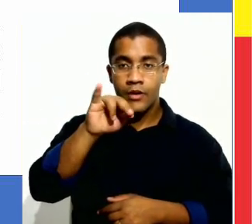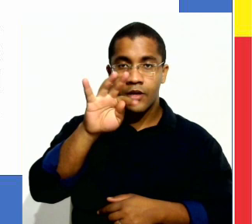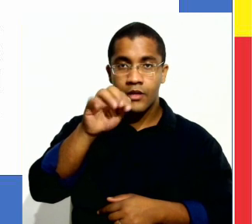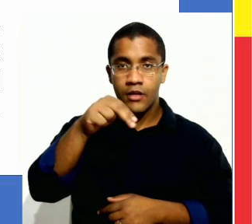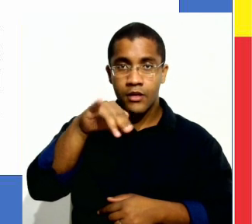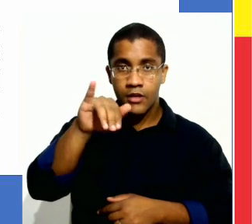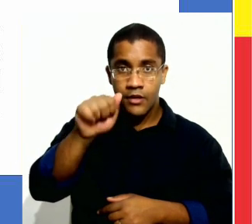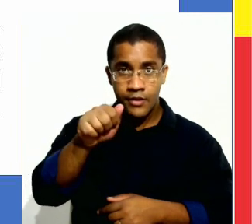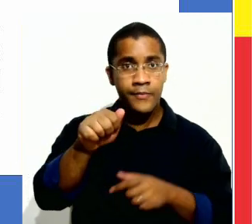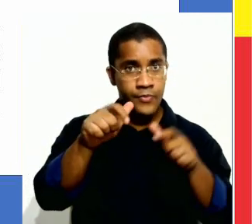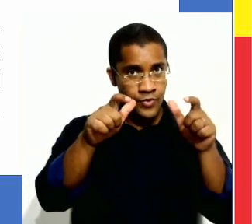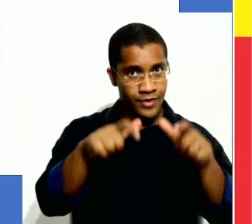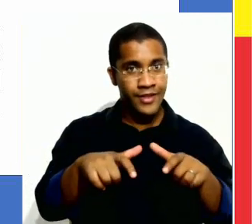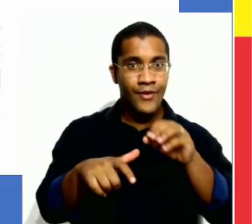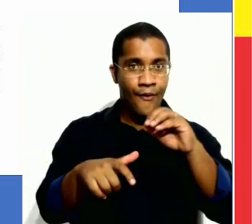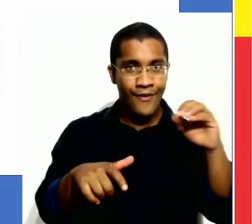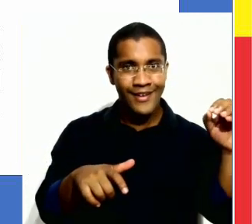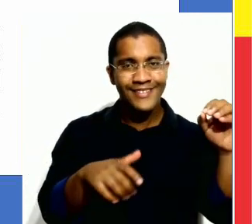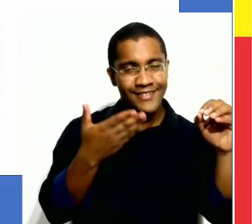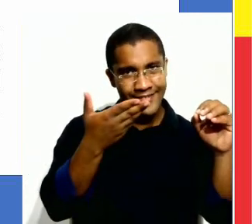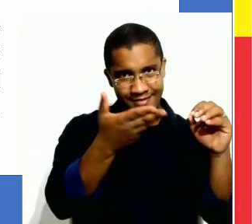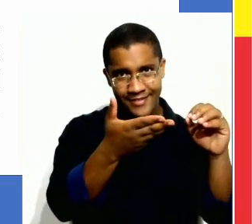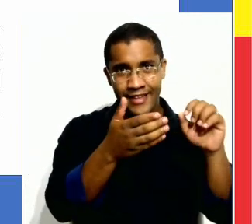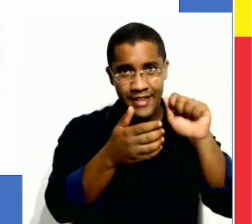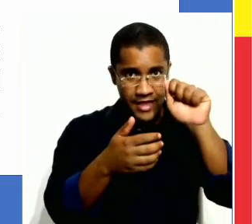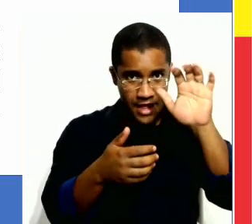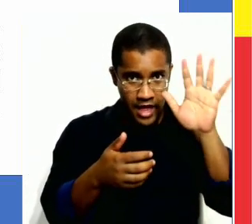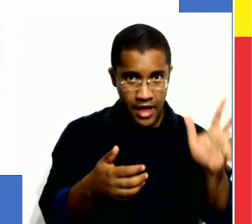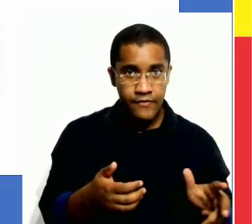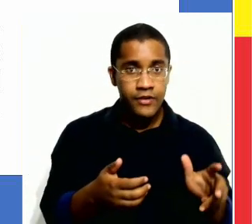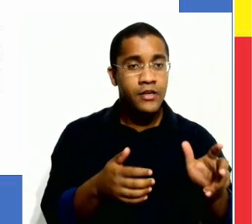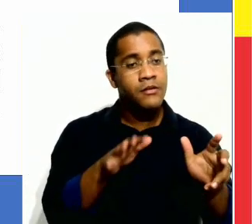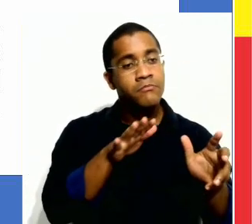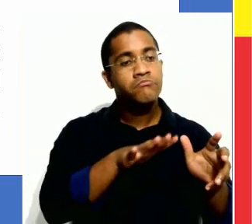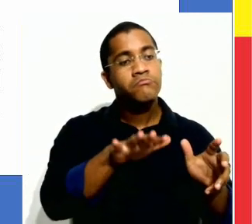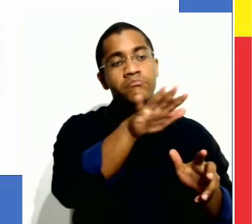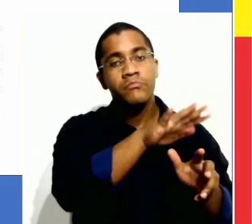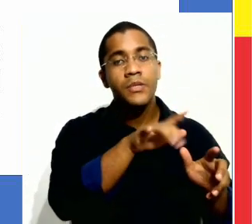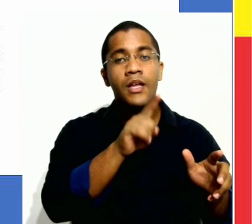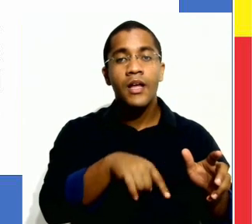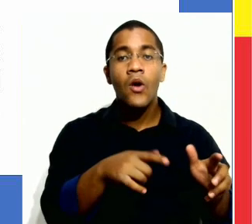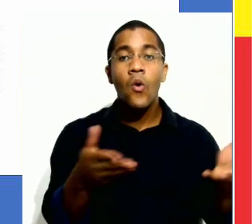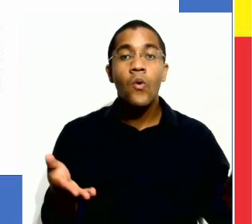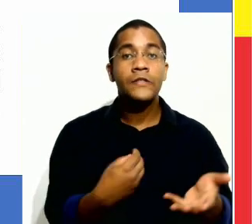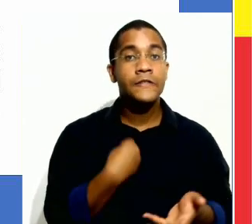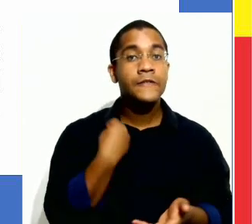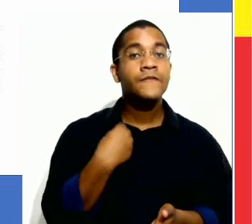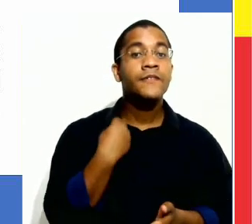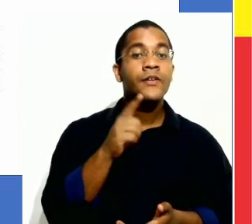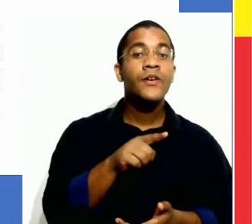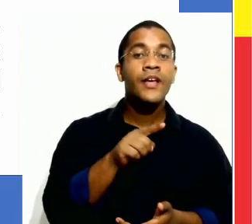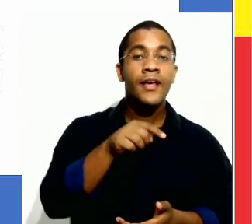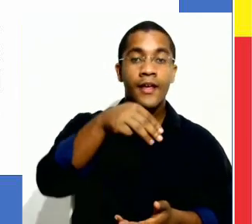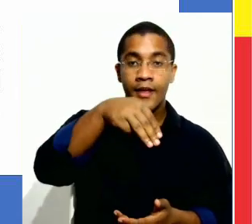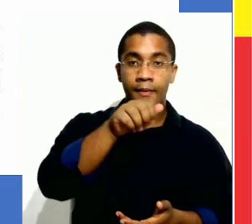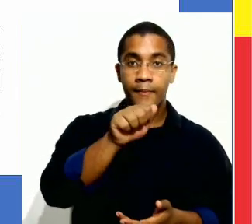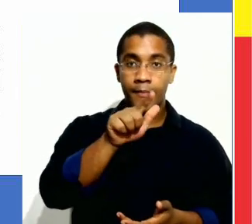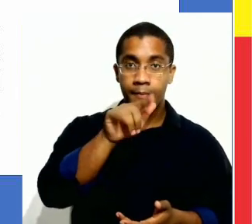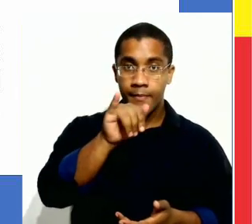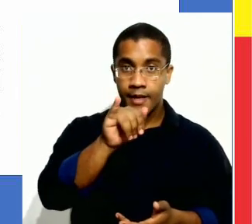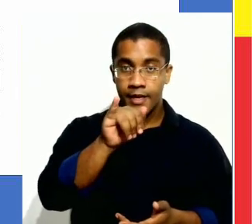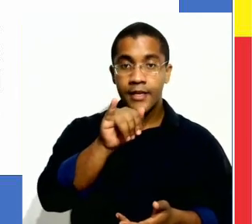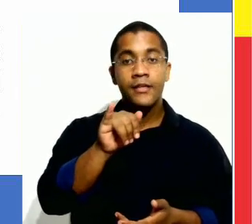Então, reino ficava na região oeste da África, na área que compreende hoje Mali e o sul da